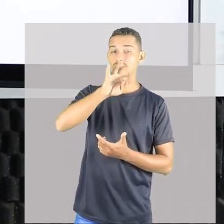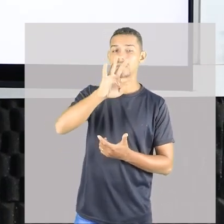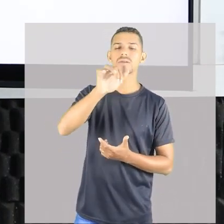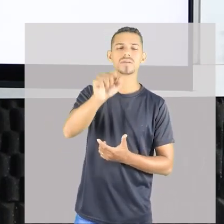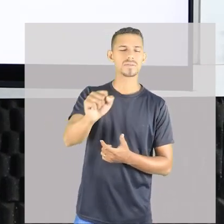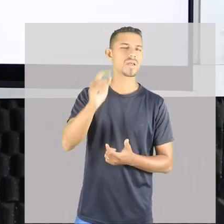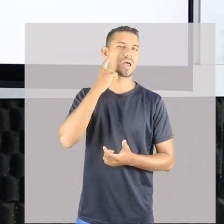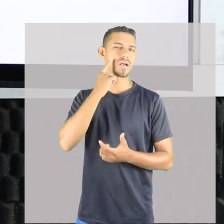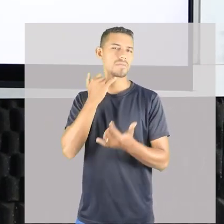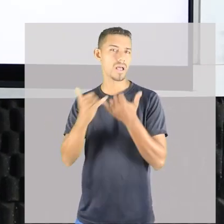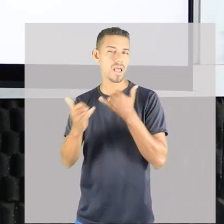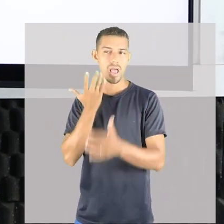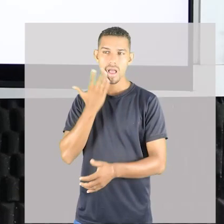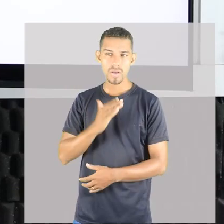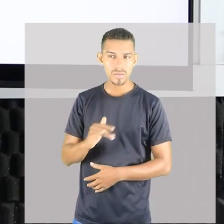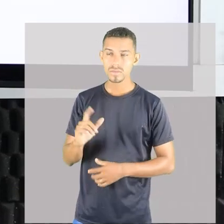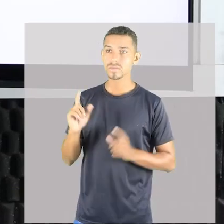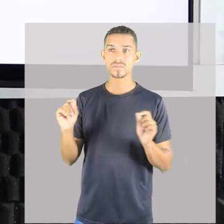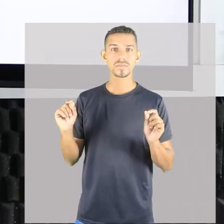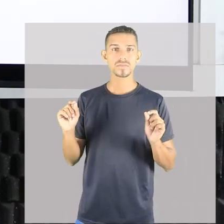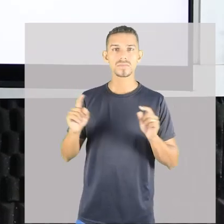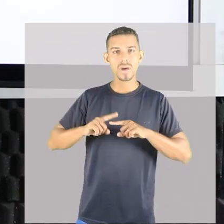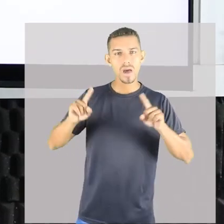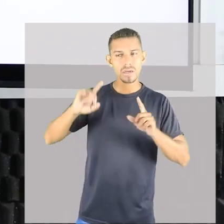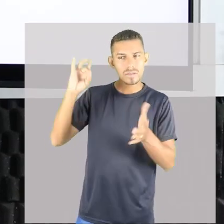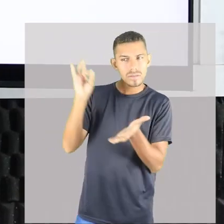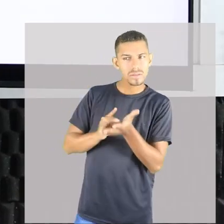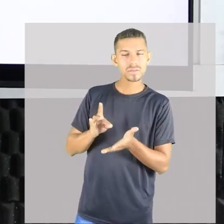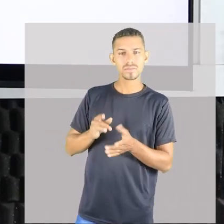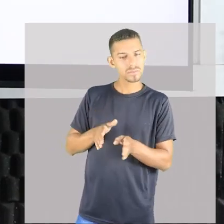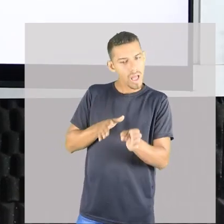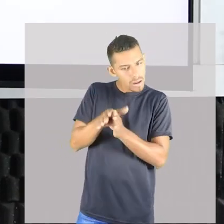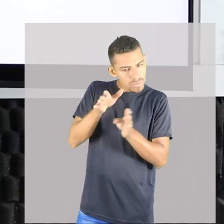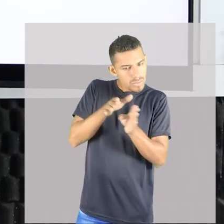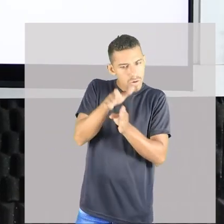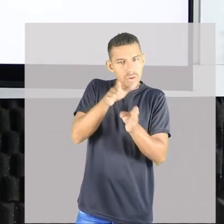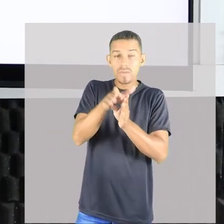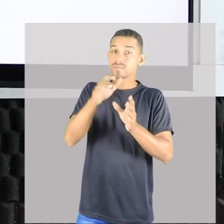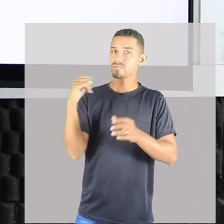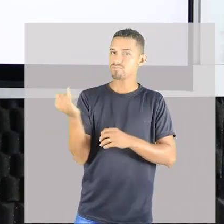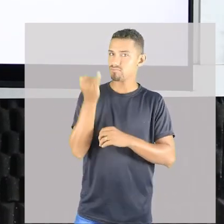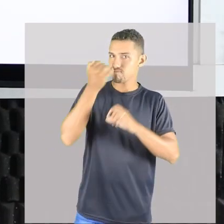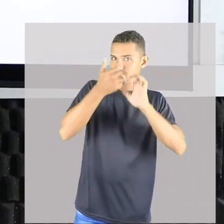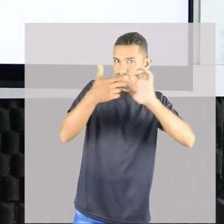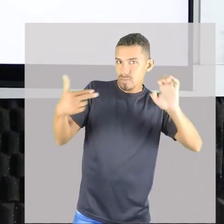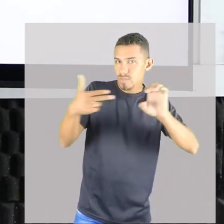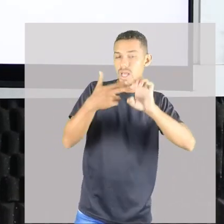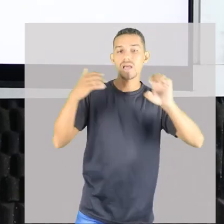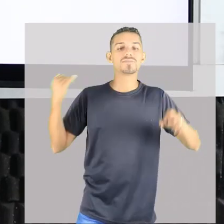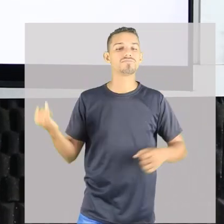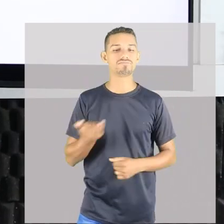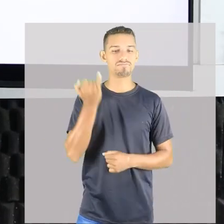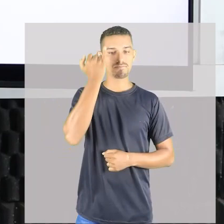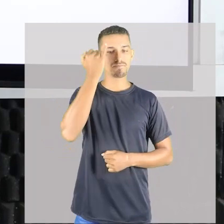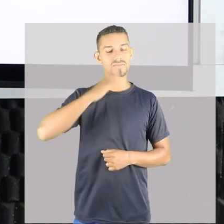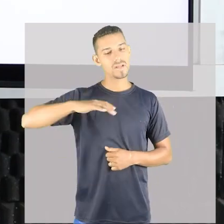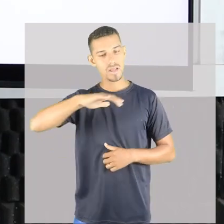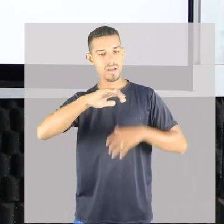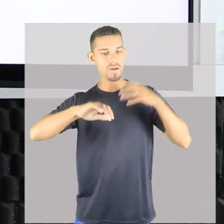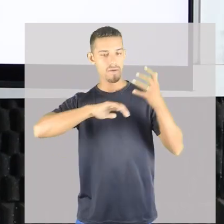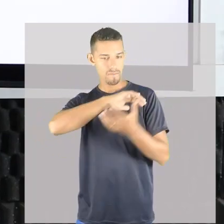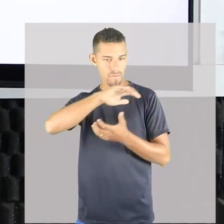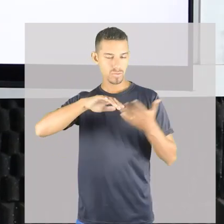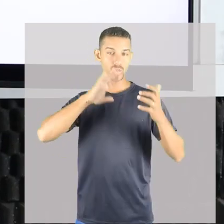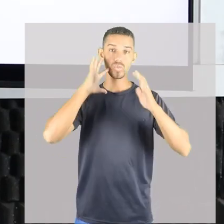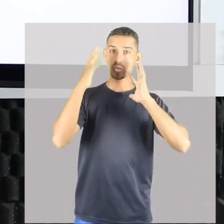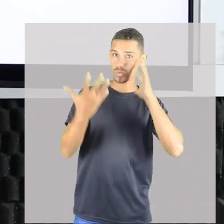comer criancinha, etc. e tal, mas Marx, ele, de fato, ele dá o fundamento, o elemento essencial para que a revolução